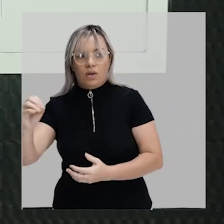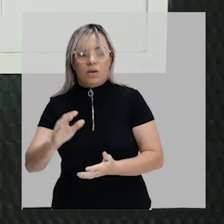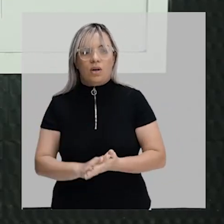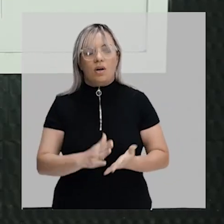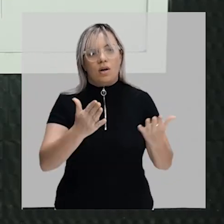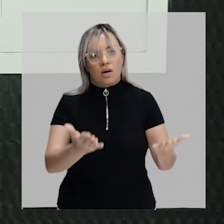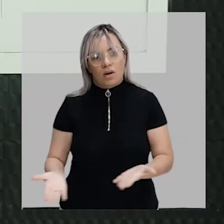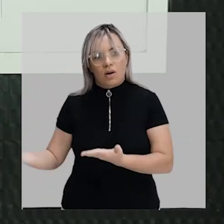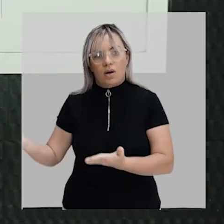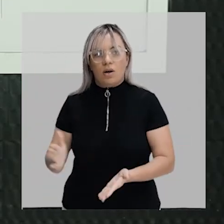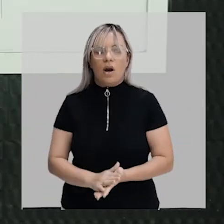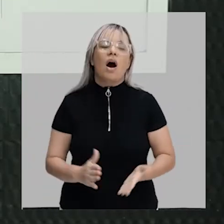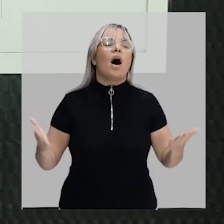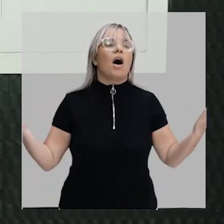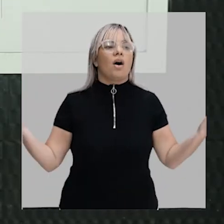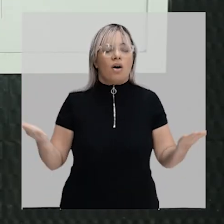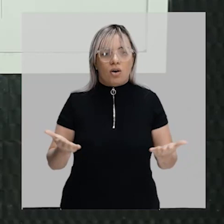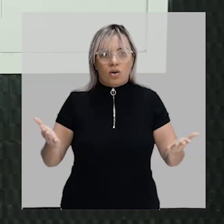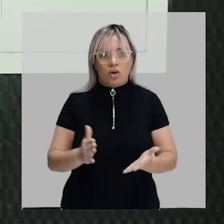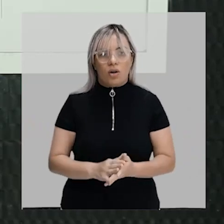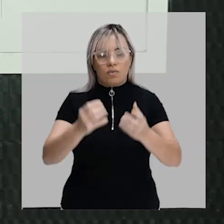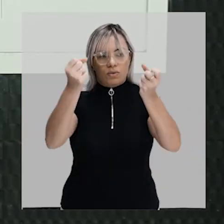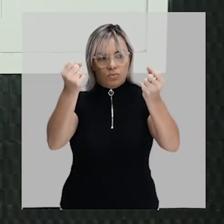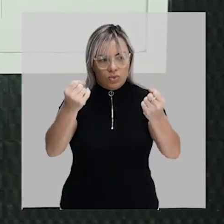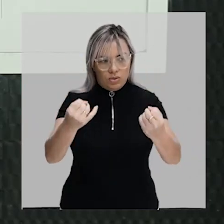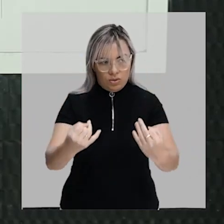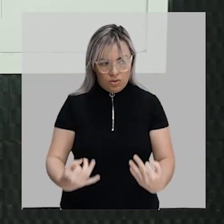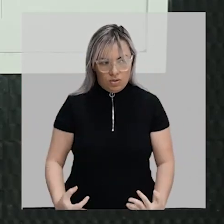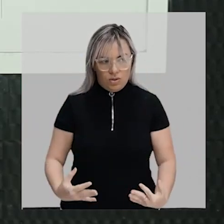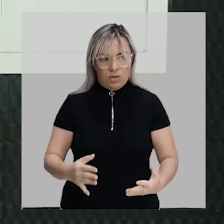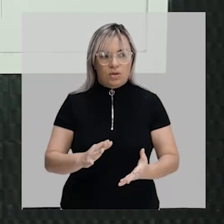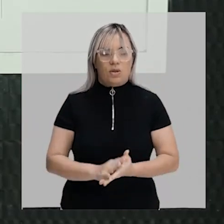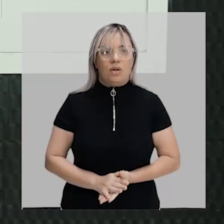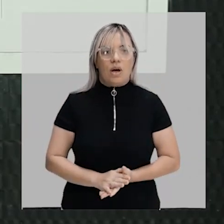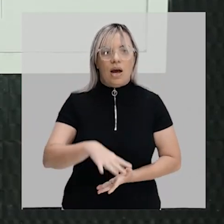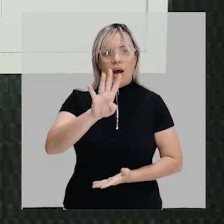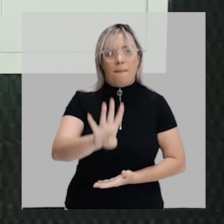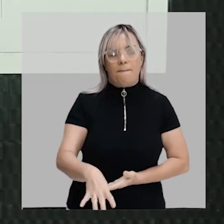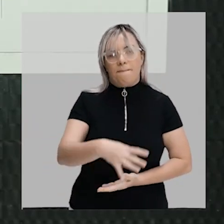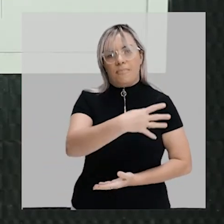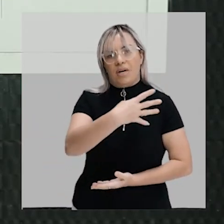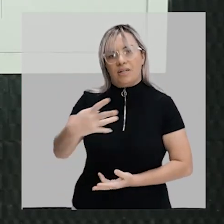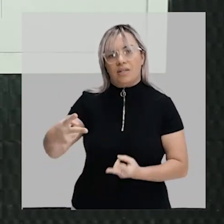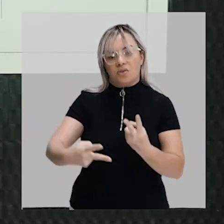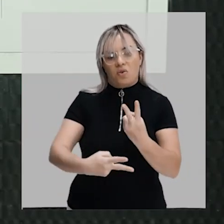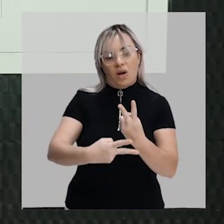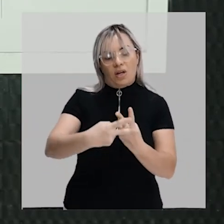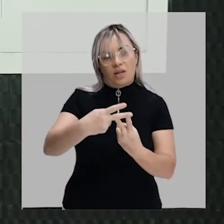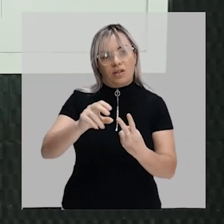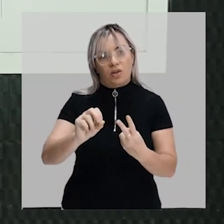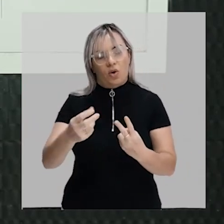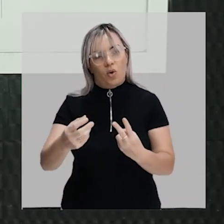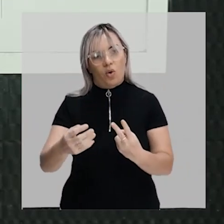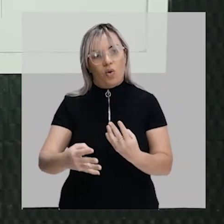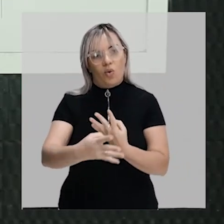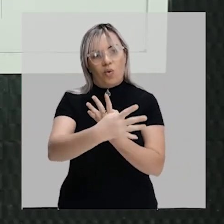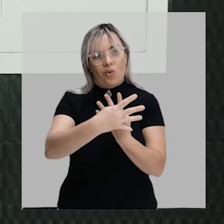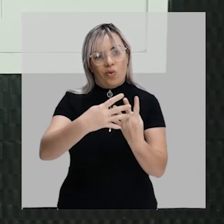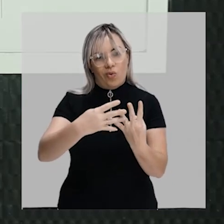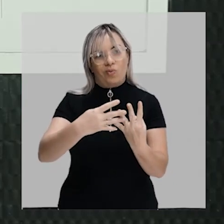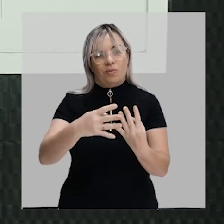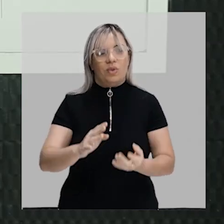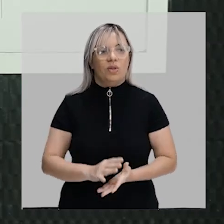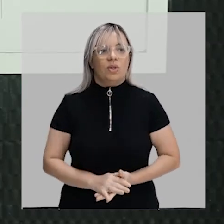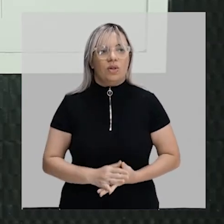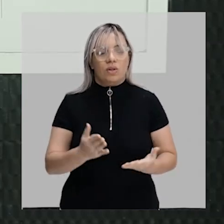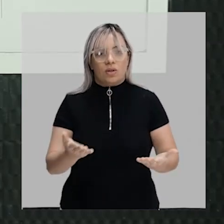vamos falar da matriz quadrada Tá talvez essa seja principal Matriz porque quando a gente for